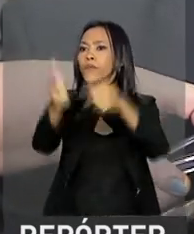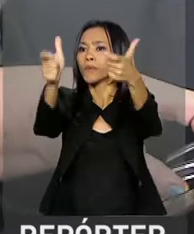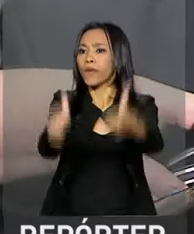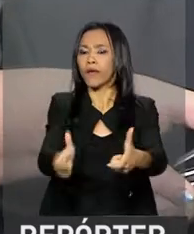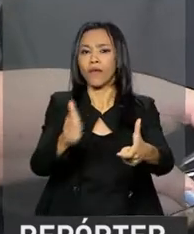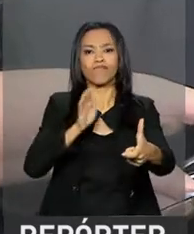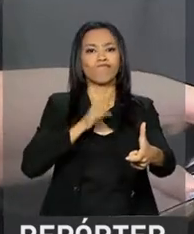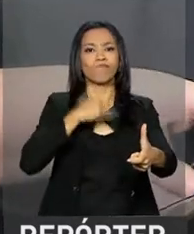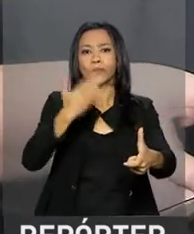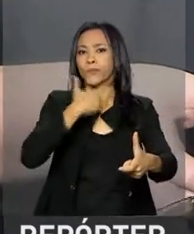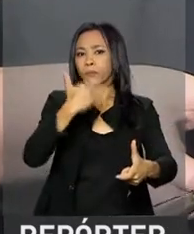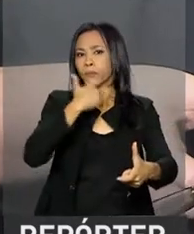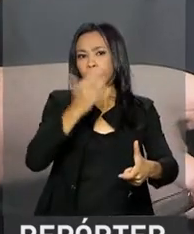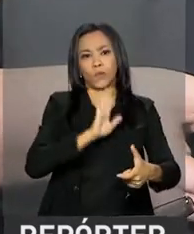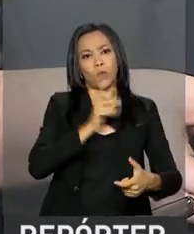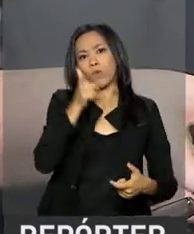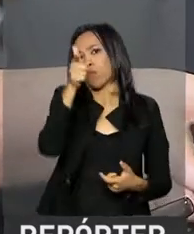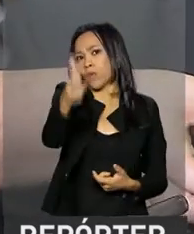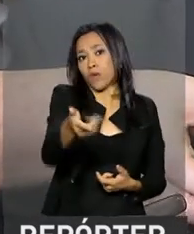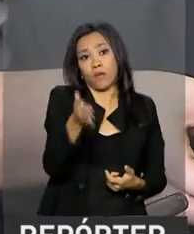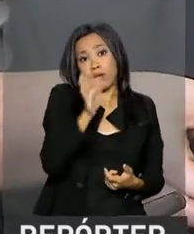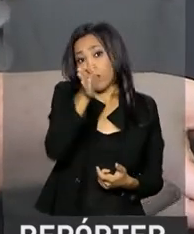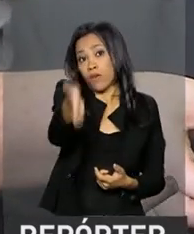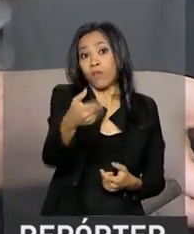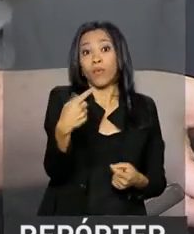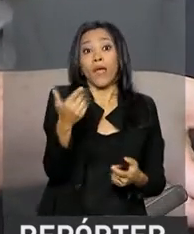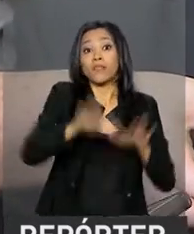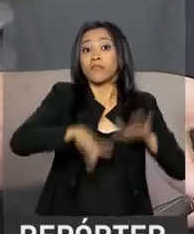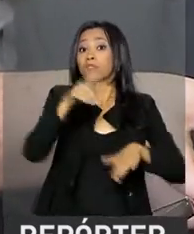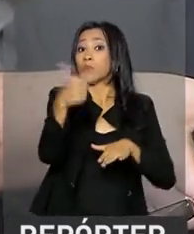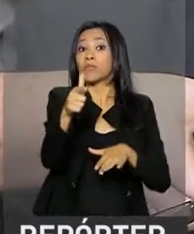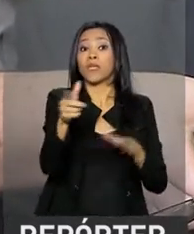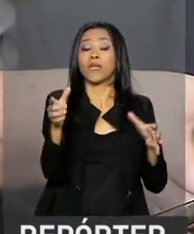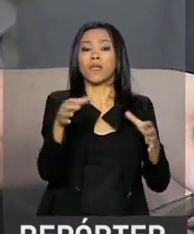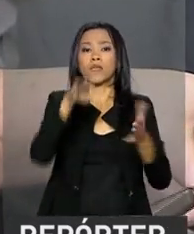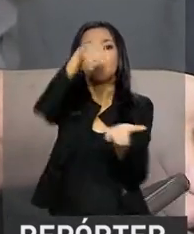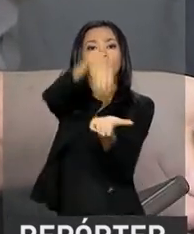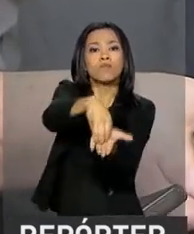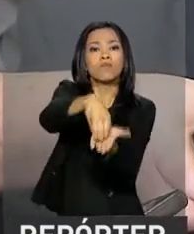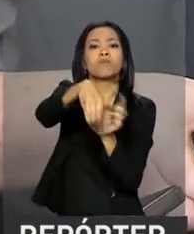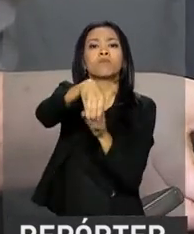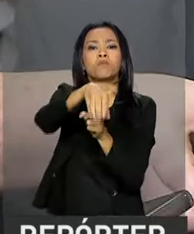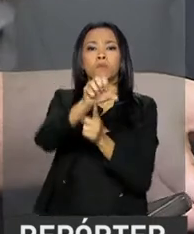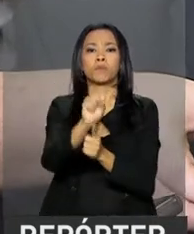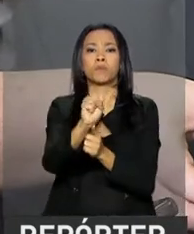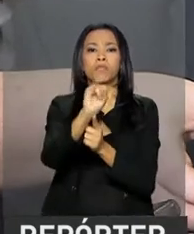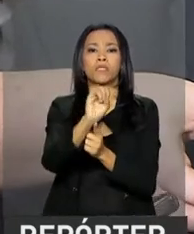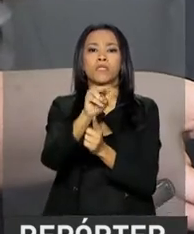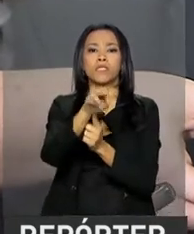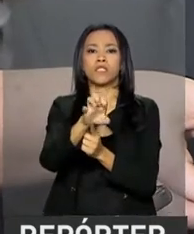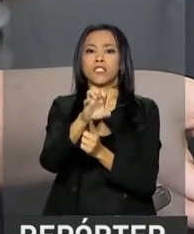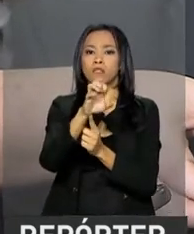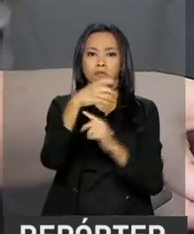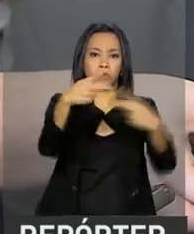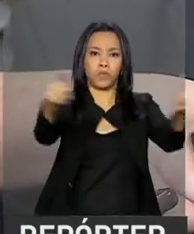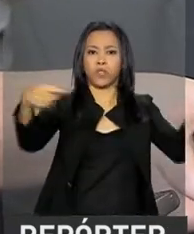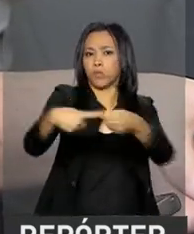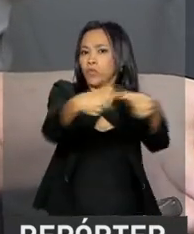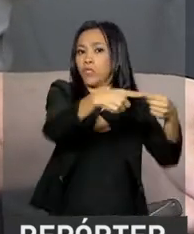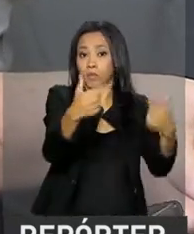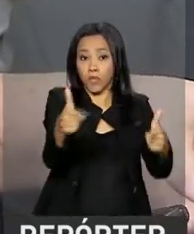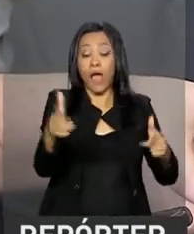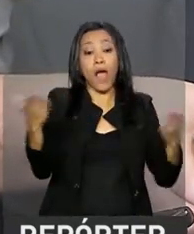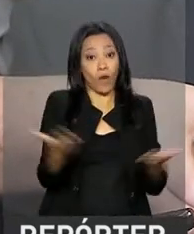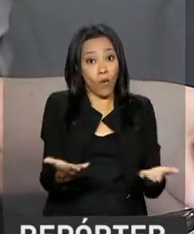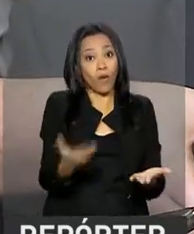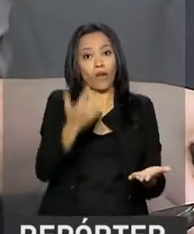pela própria existência de uma agência sine no seu município agora esses trabalhadores através do aplicativo